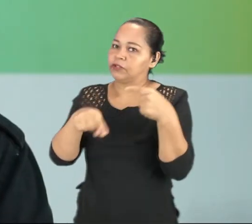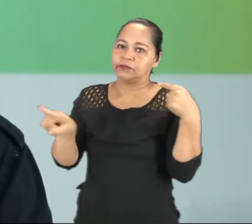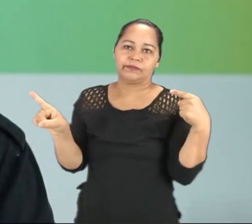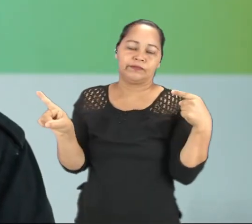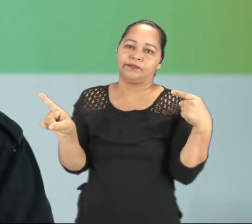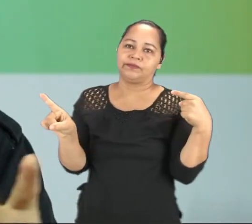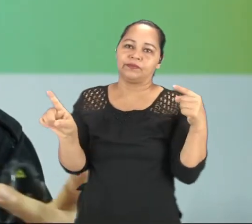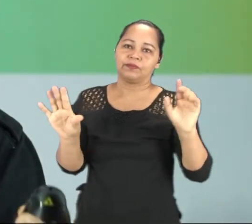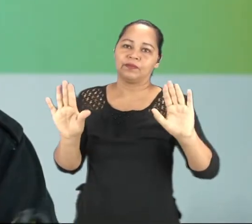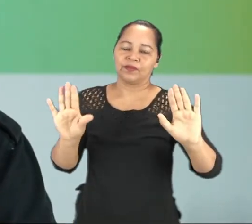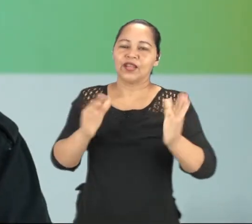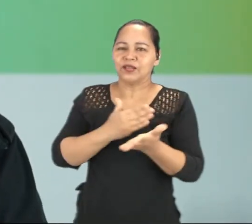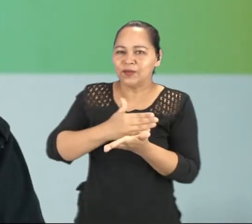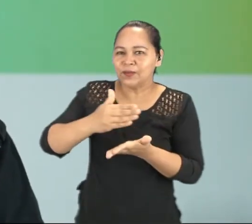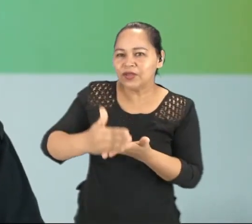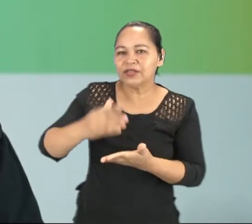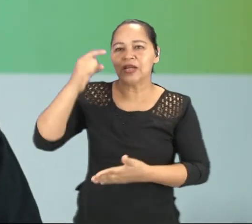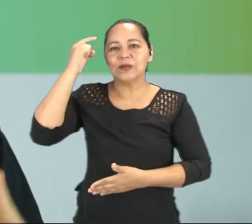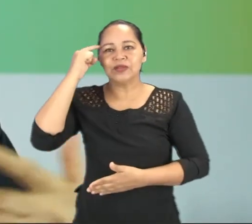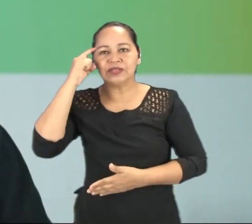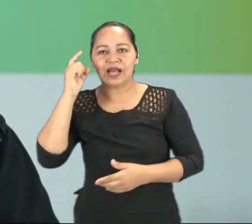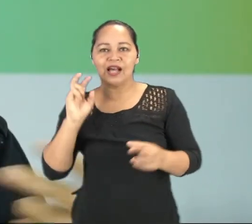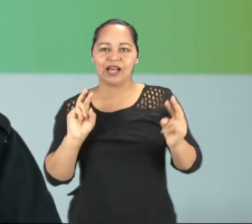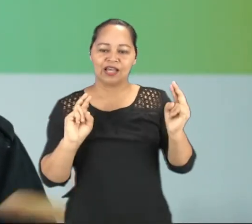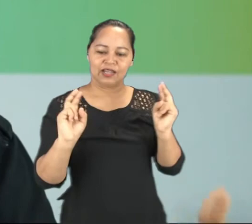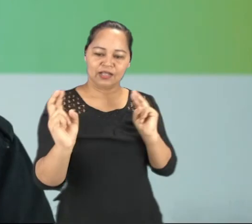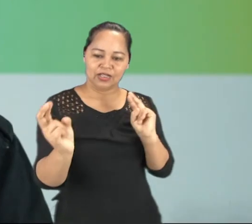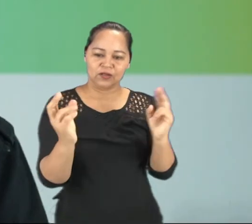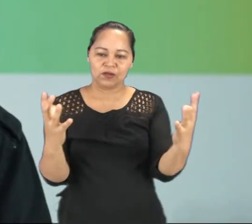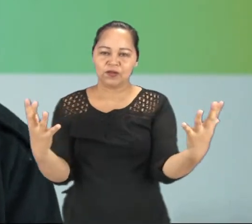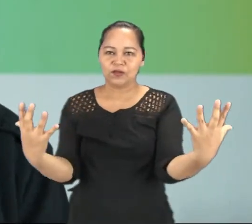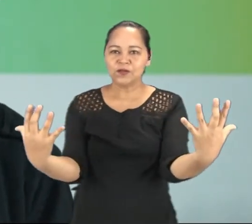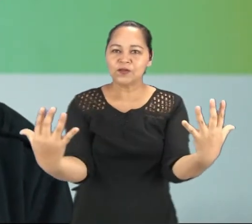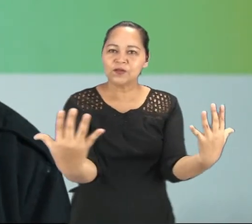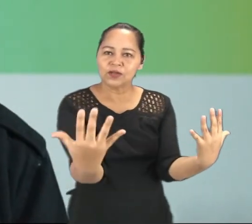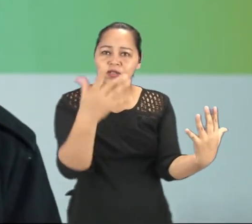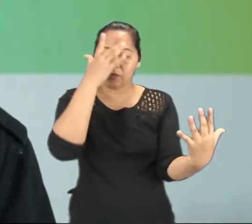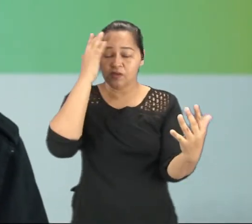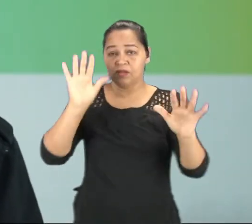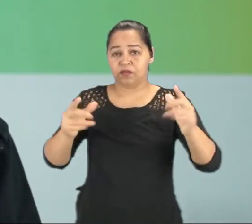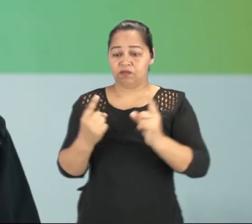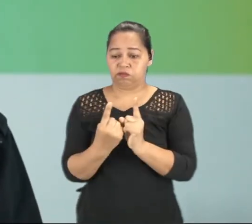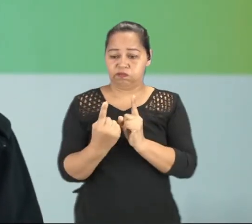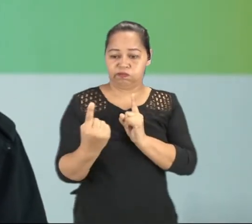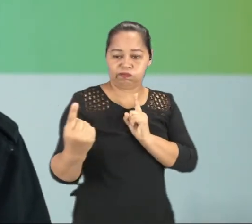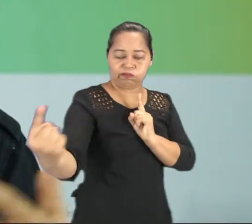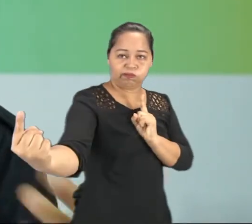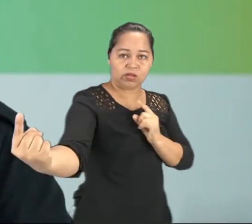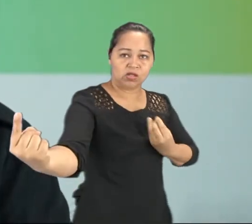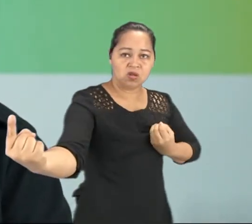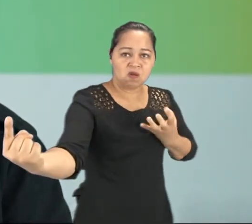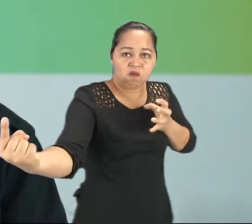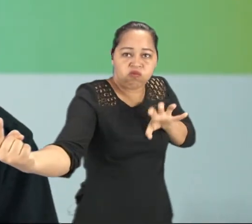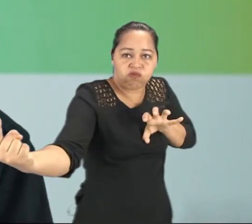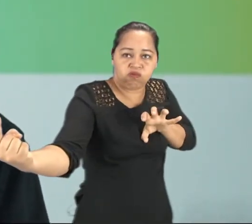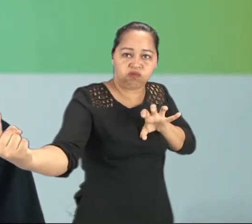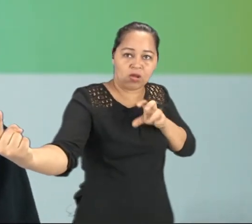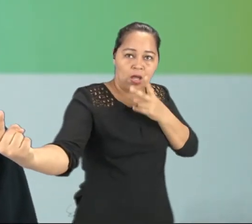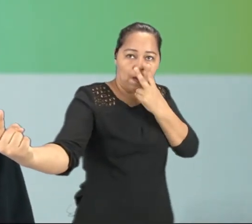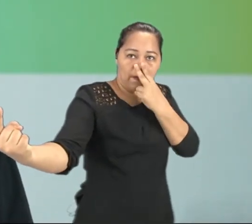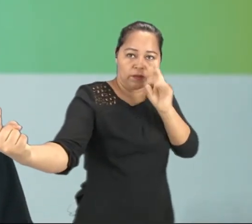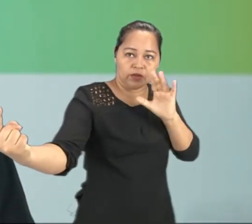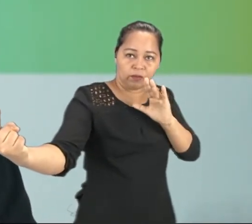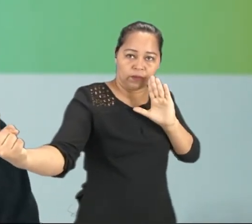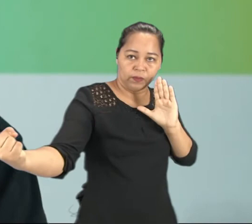vive... Quando a gente começa a pensar a relação de como as relações atuais estão mais vazias, né, superficiais, as